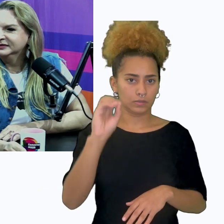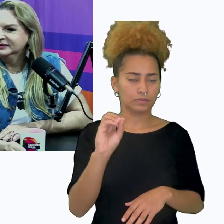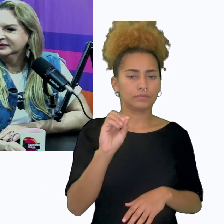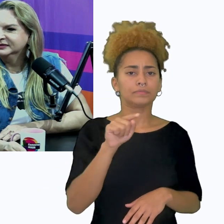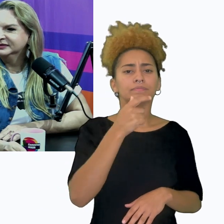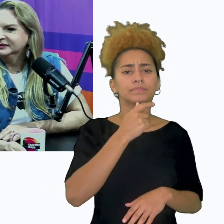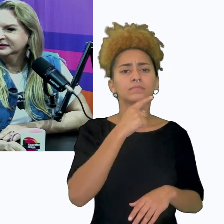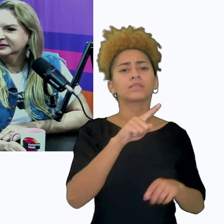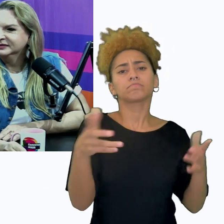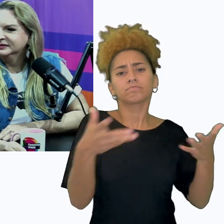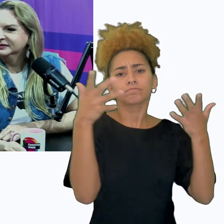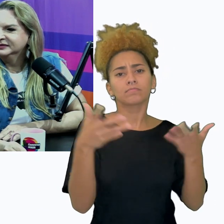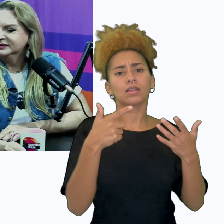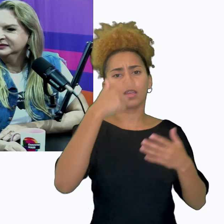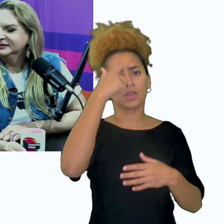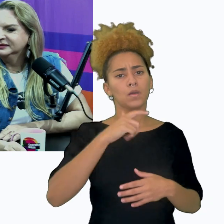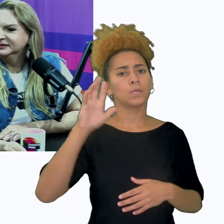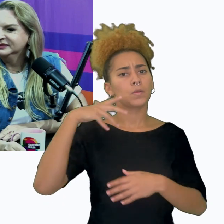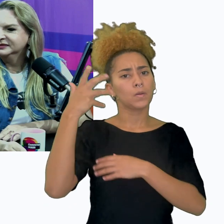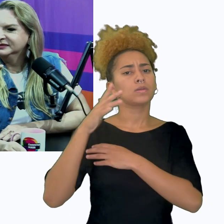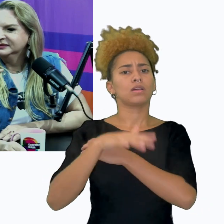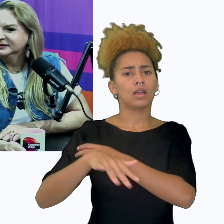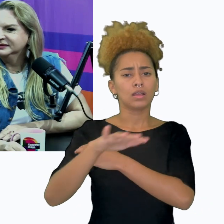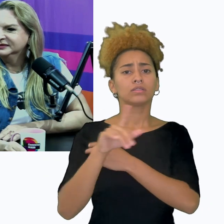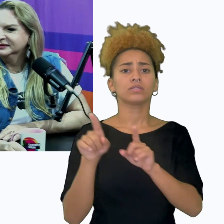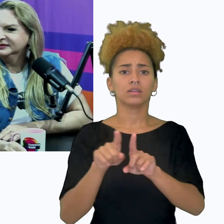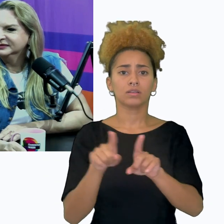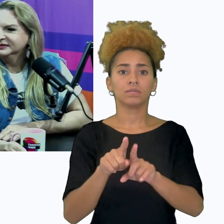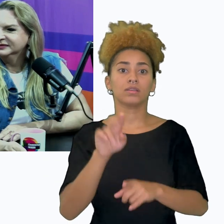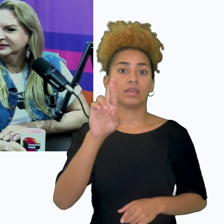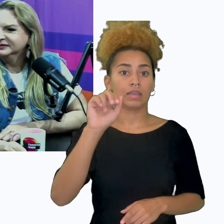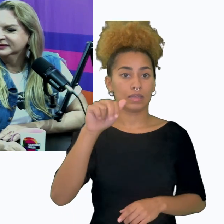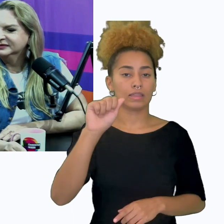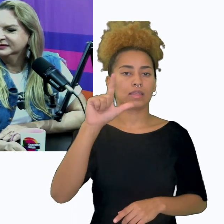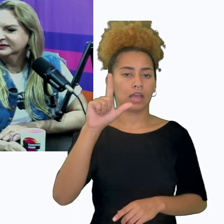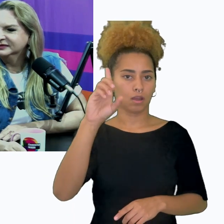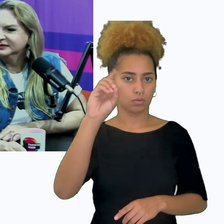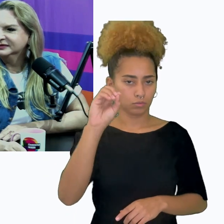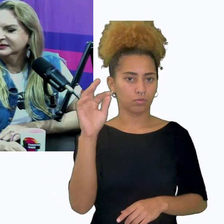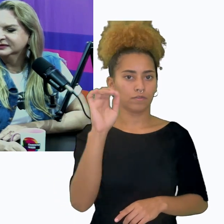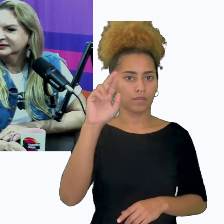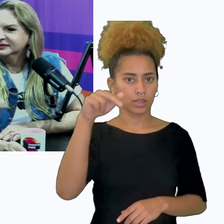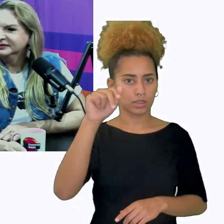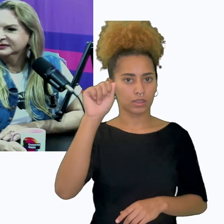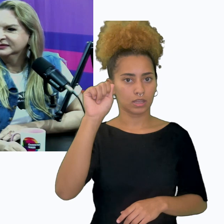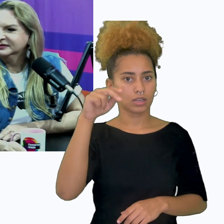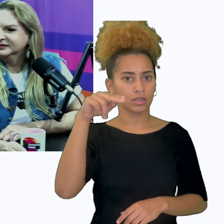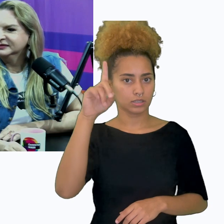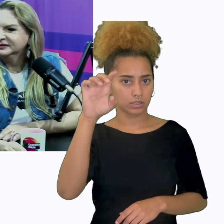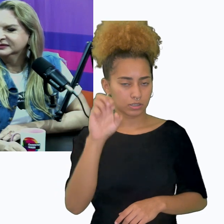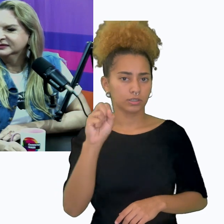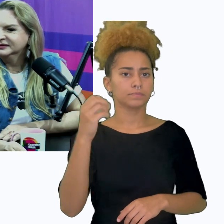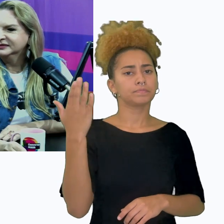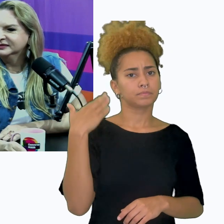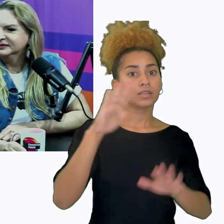meu, que me despertou toda a vida, me incentivava as músicas que eu ia fazer, o que eu tinha que fazer. Rinaldo Fernandes, né? Aí eu fui pro Liceu do Ceará. Quando cheguei no